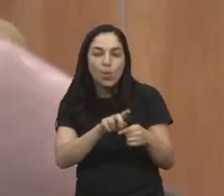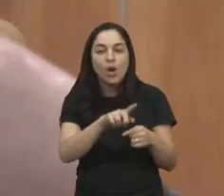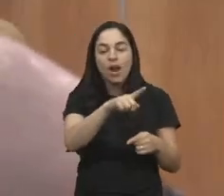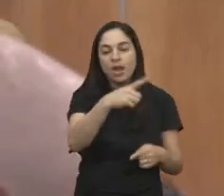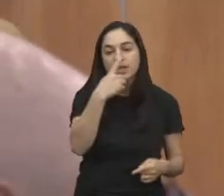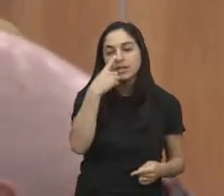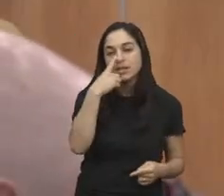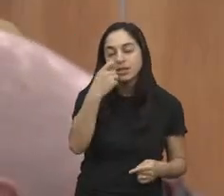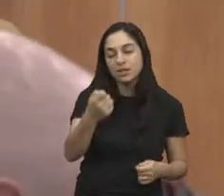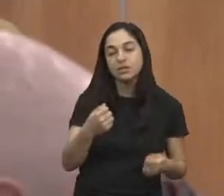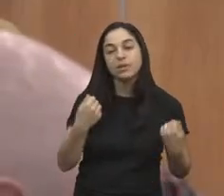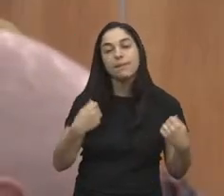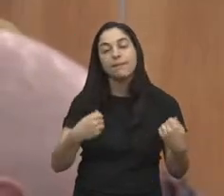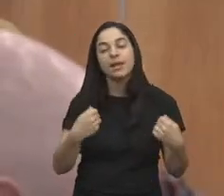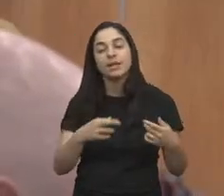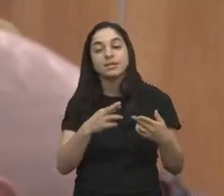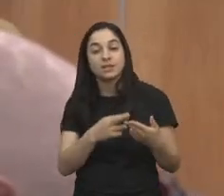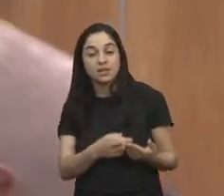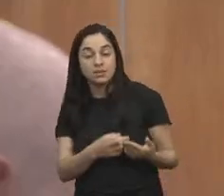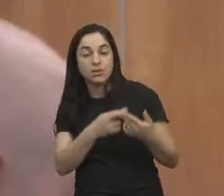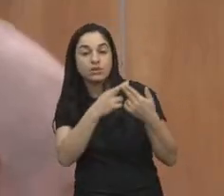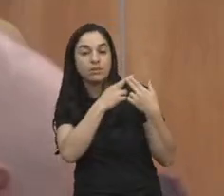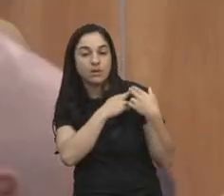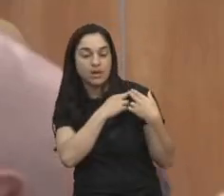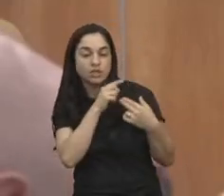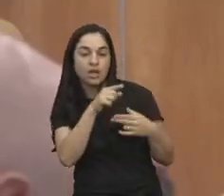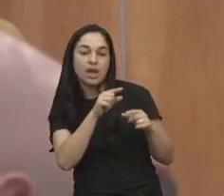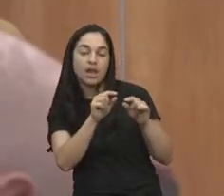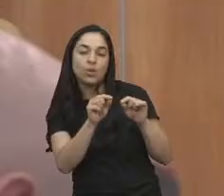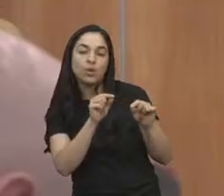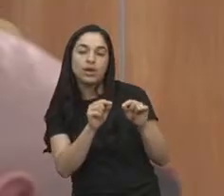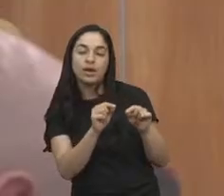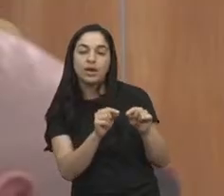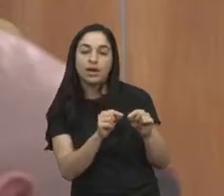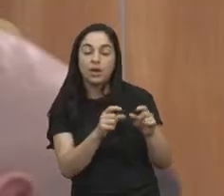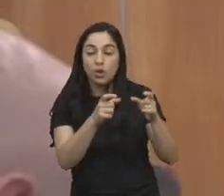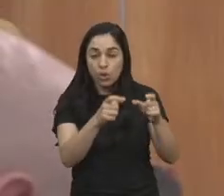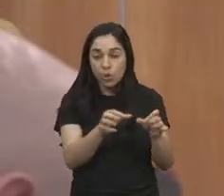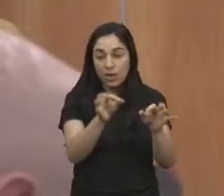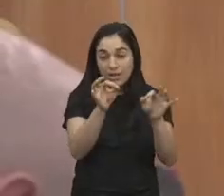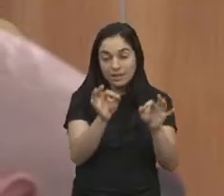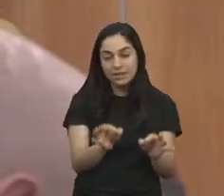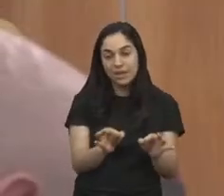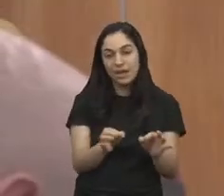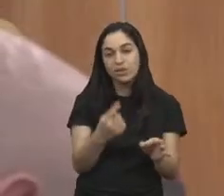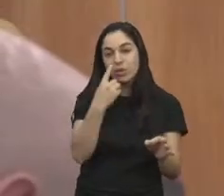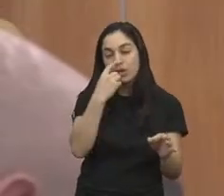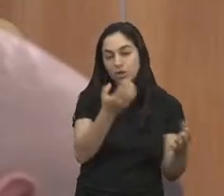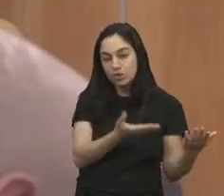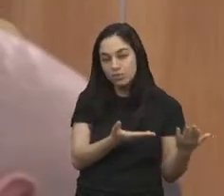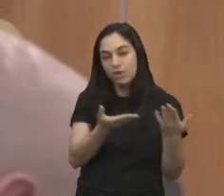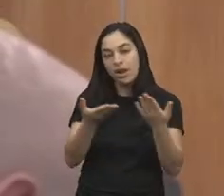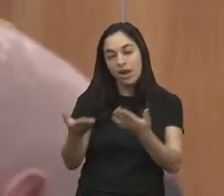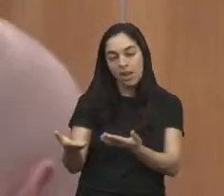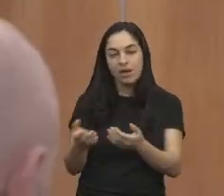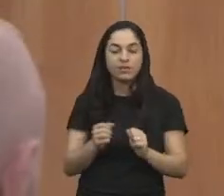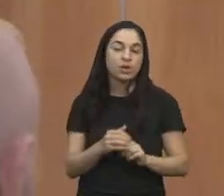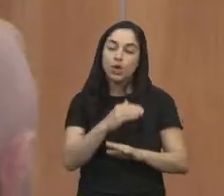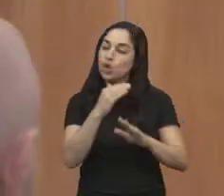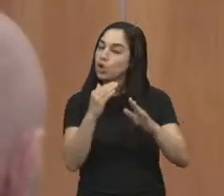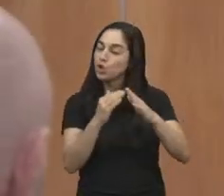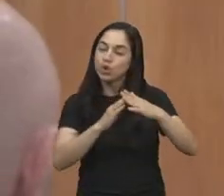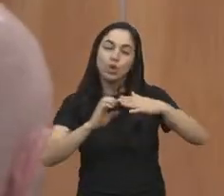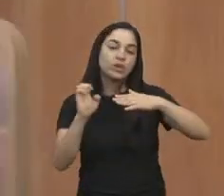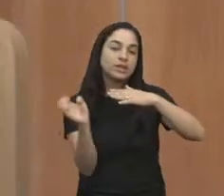tem por obrigação legal ela destinar esses resíduos para os seus fins. Então, todas as